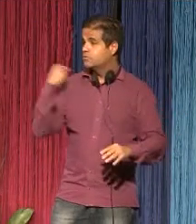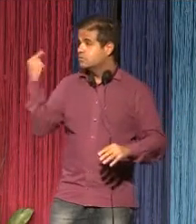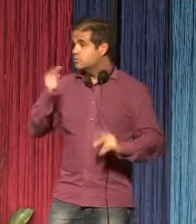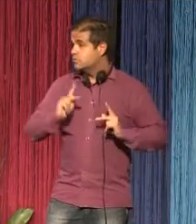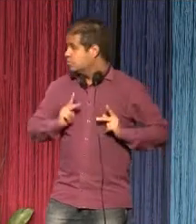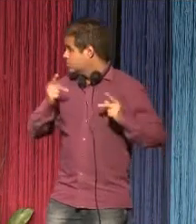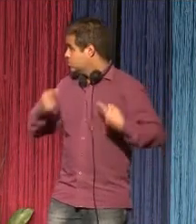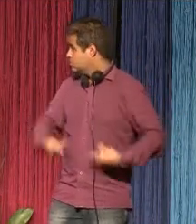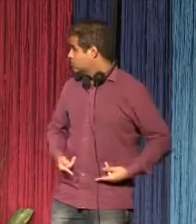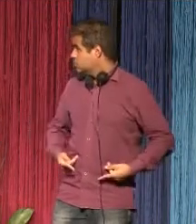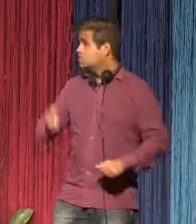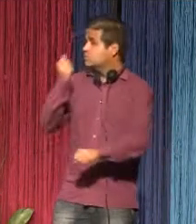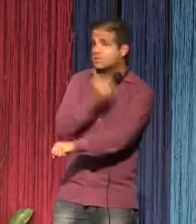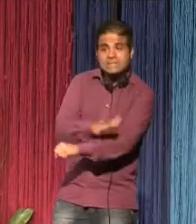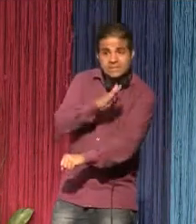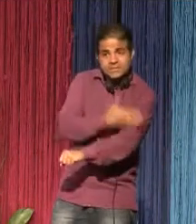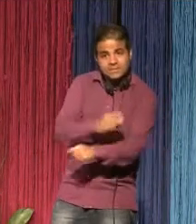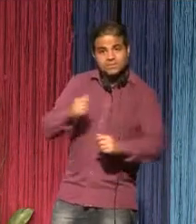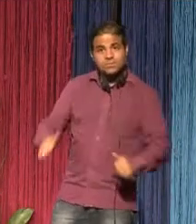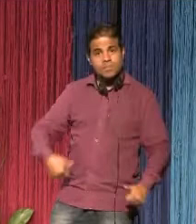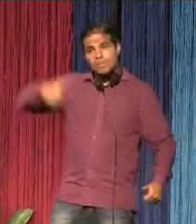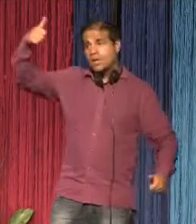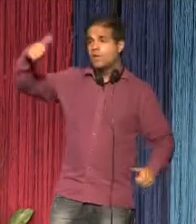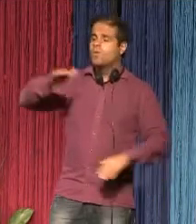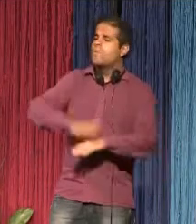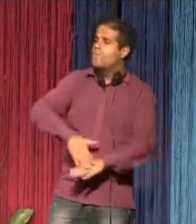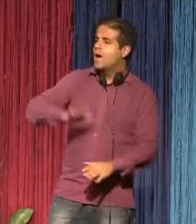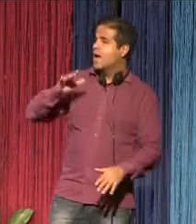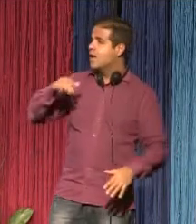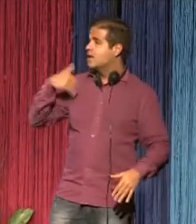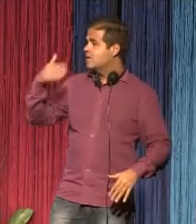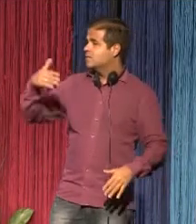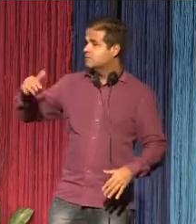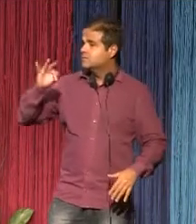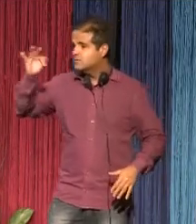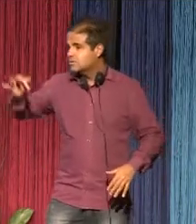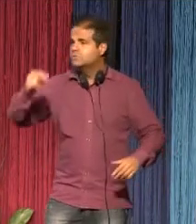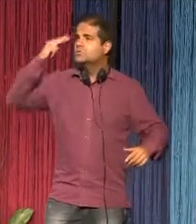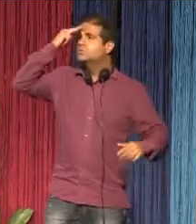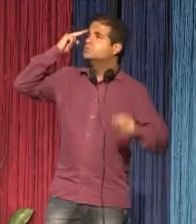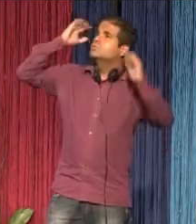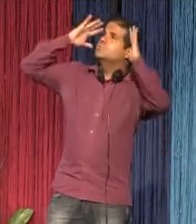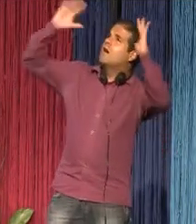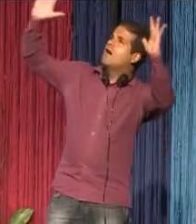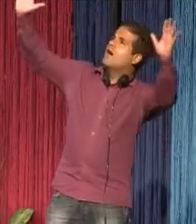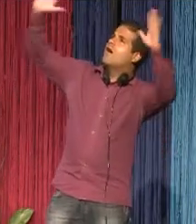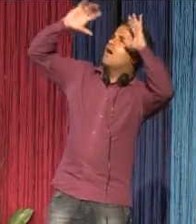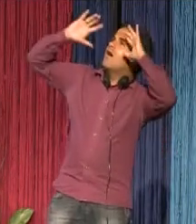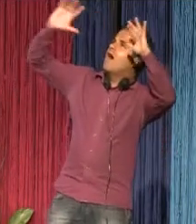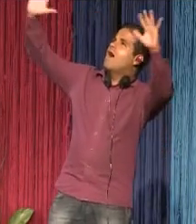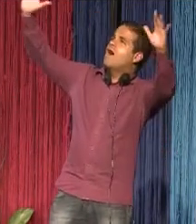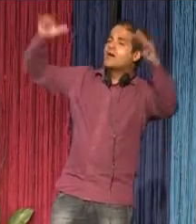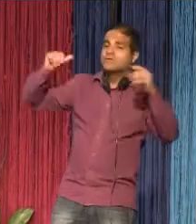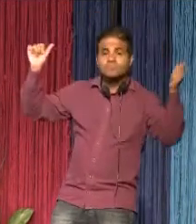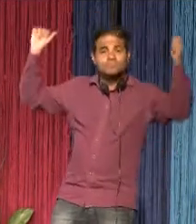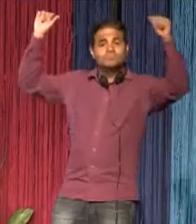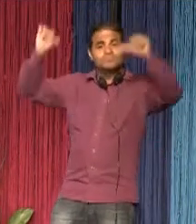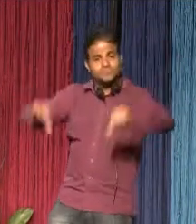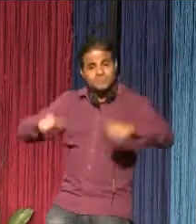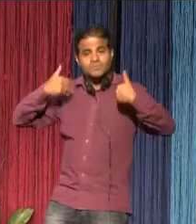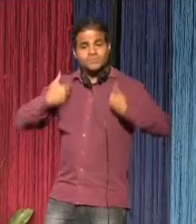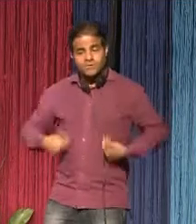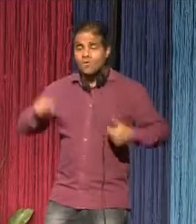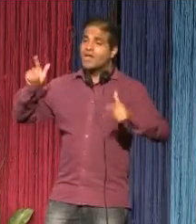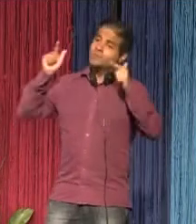humano exercita o melhor de si, o mais futuroso de si, que é sonhar, imaginar, etc., e o pior de si, que